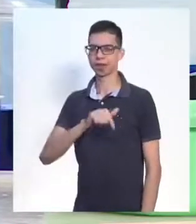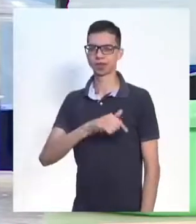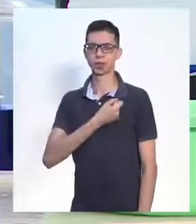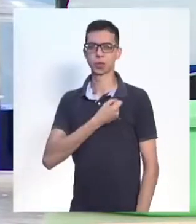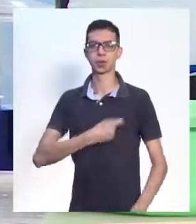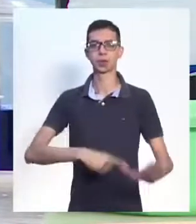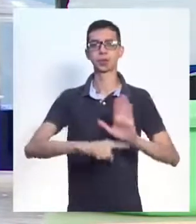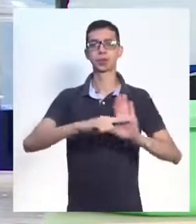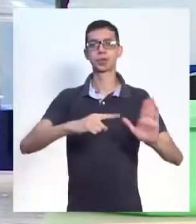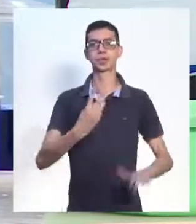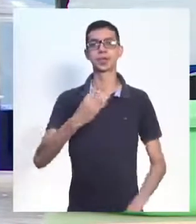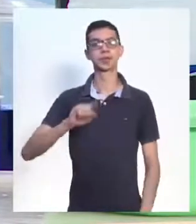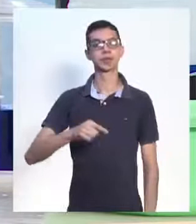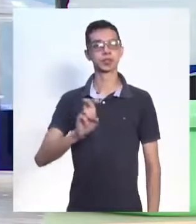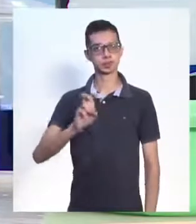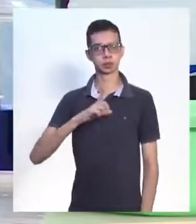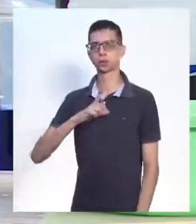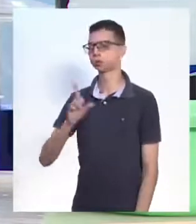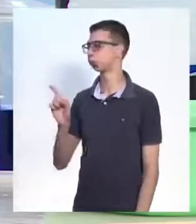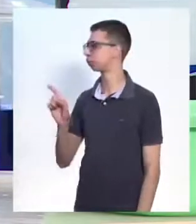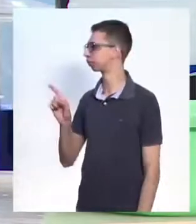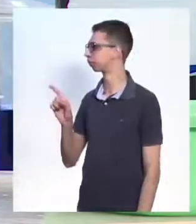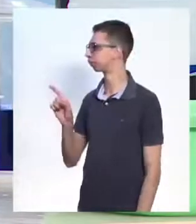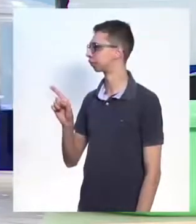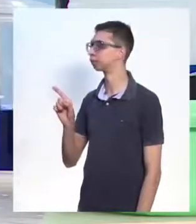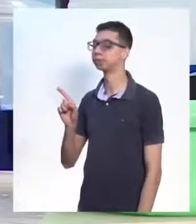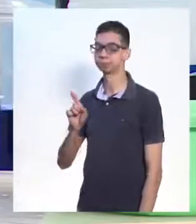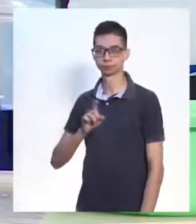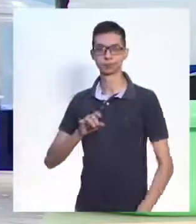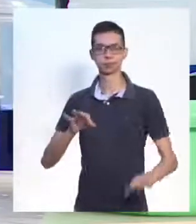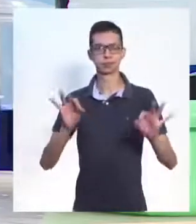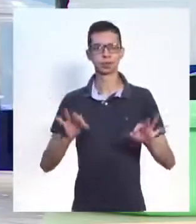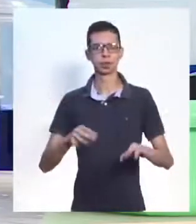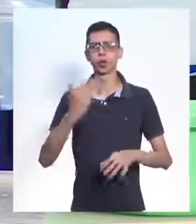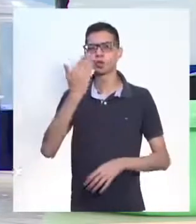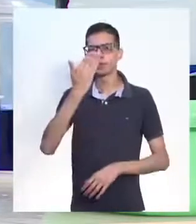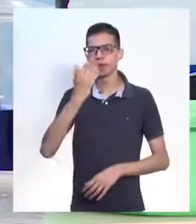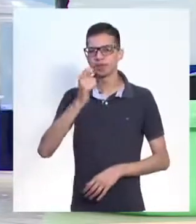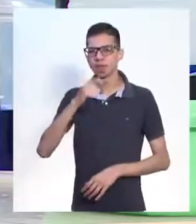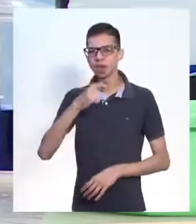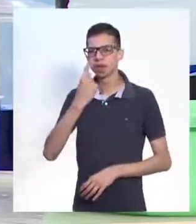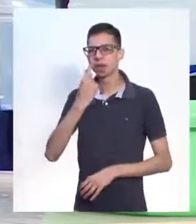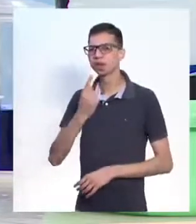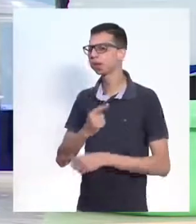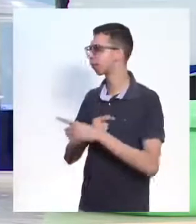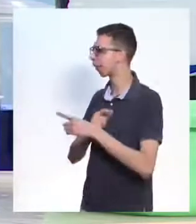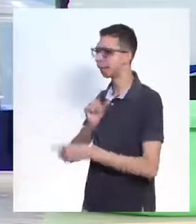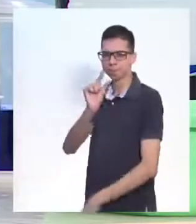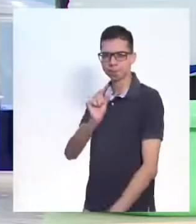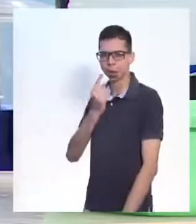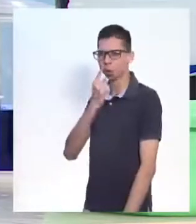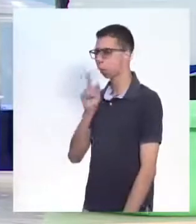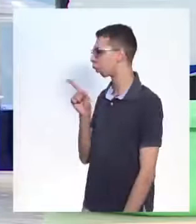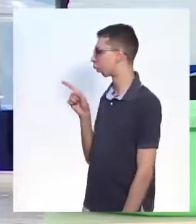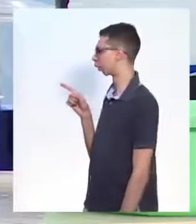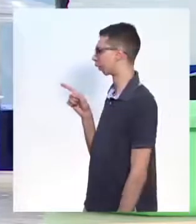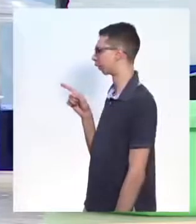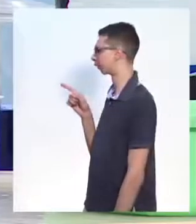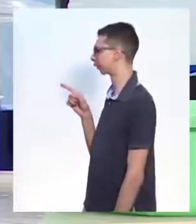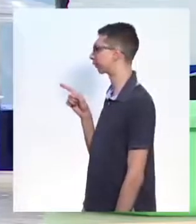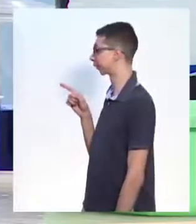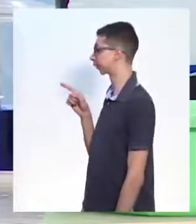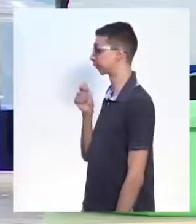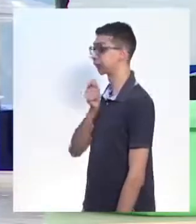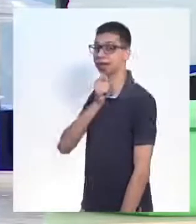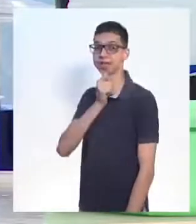ali, ó, menos 3,5, é isso? Isso. É que não dá para ver tanto aqui, mas ele desceu. Mas é bem visível, sim. Tá diminuindo. Mas